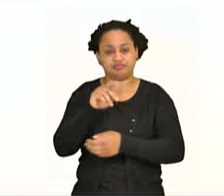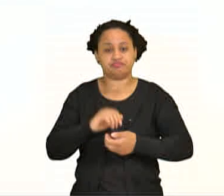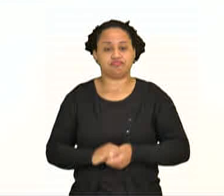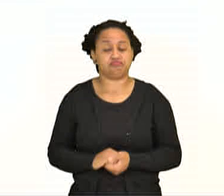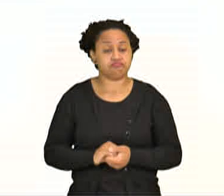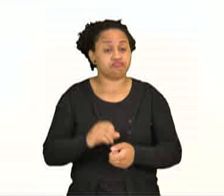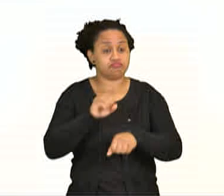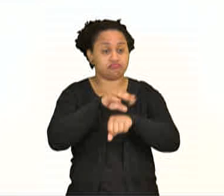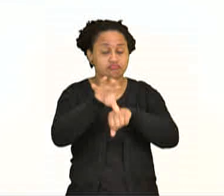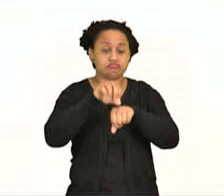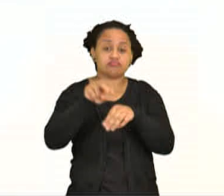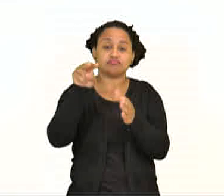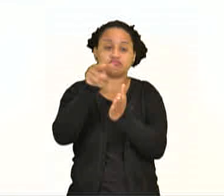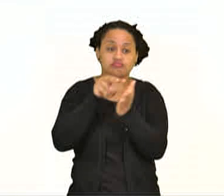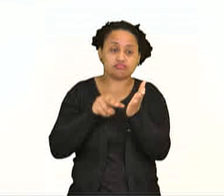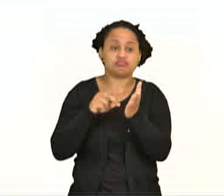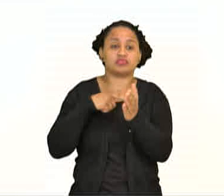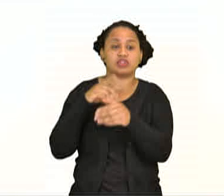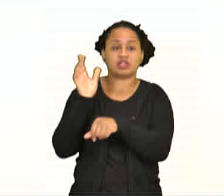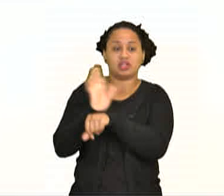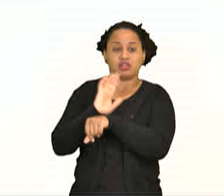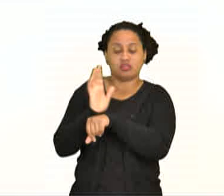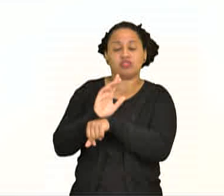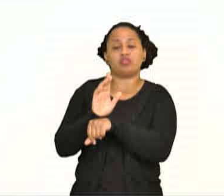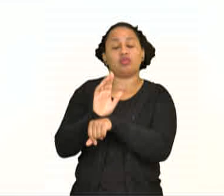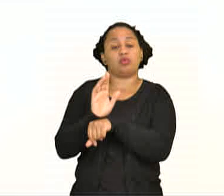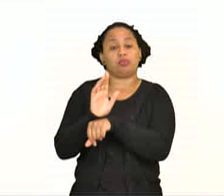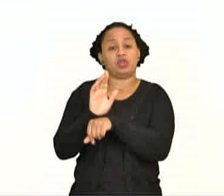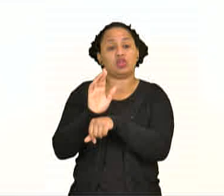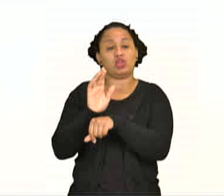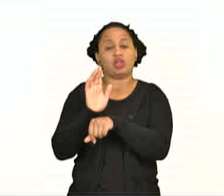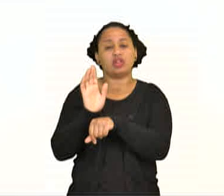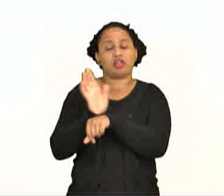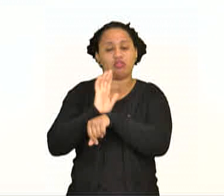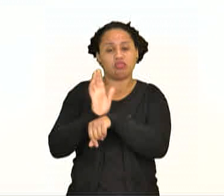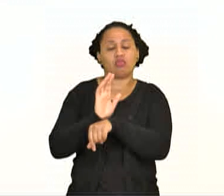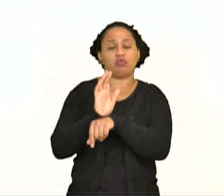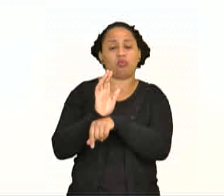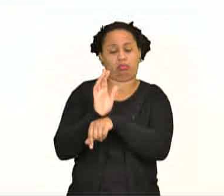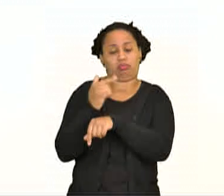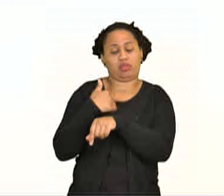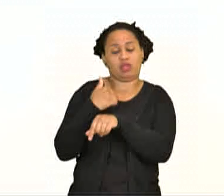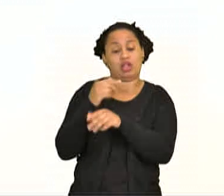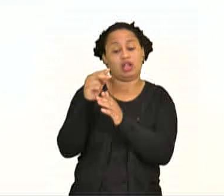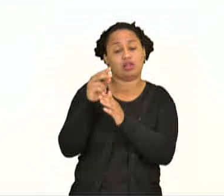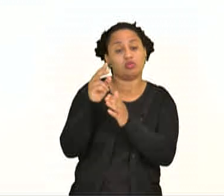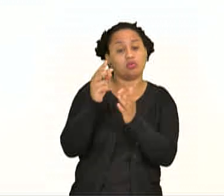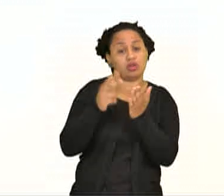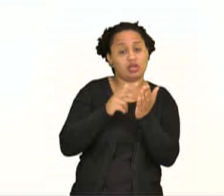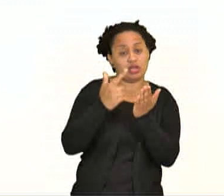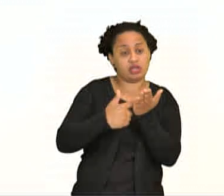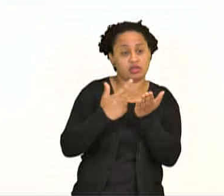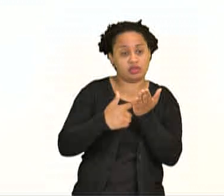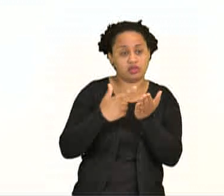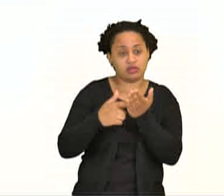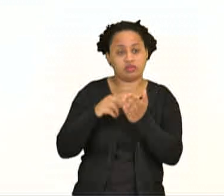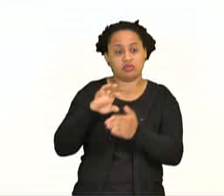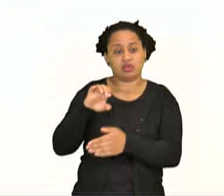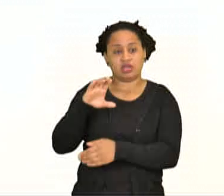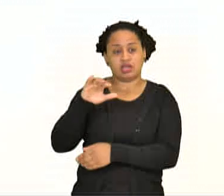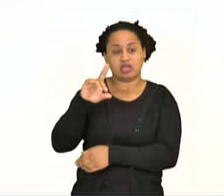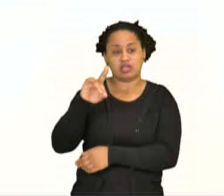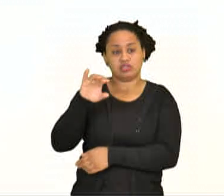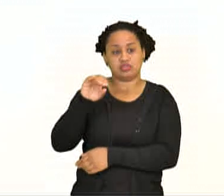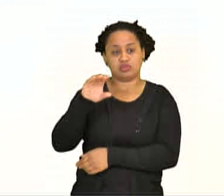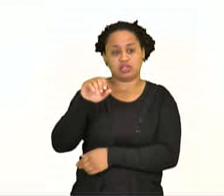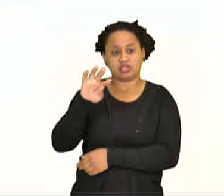Sugestões de leituras. Filme sobre o livro Radioactive, de Mary Pierre Curie. A Tale of Love